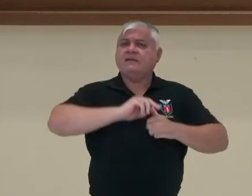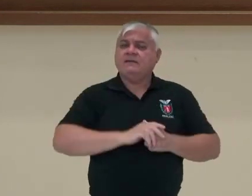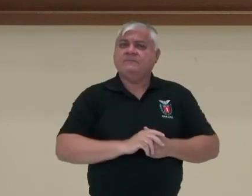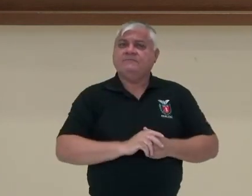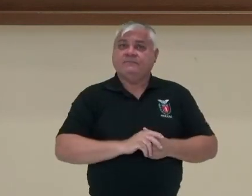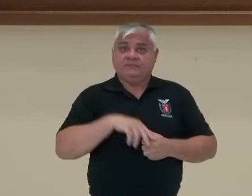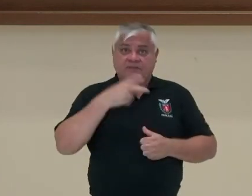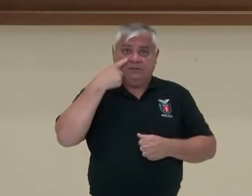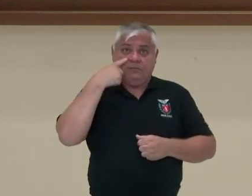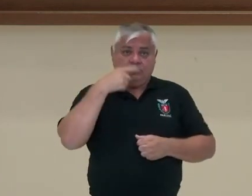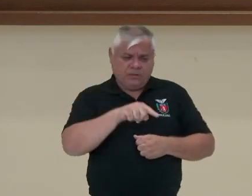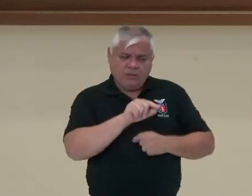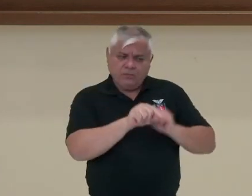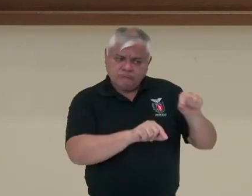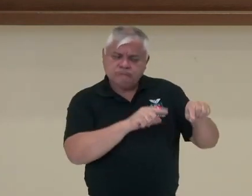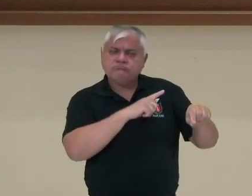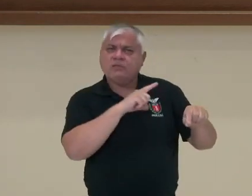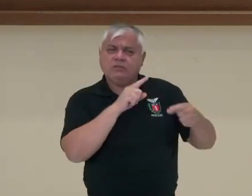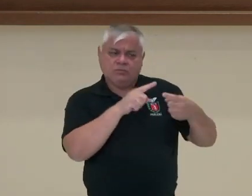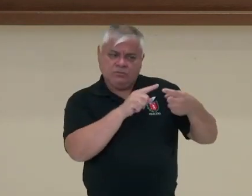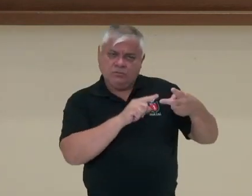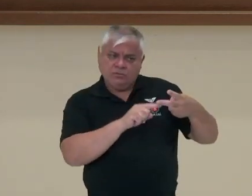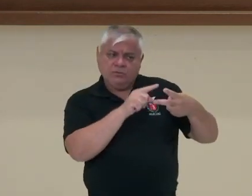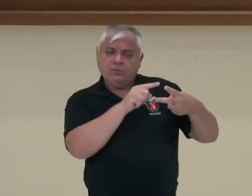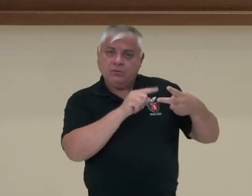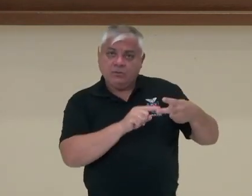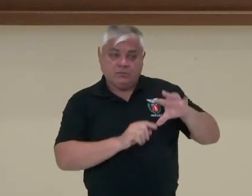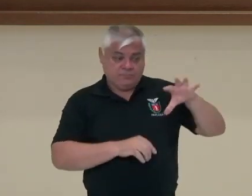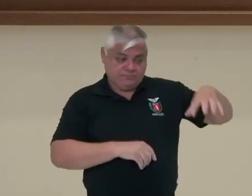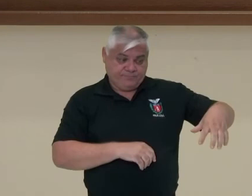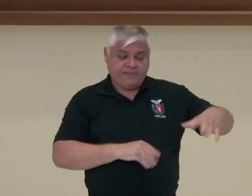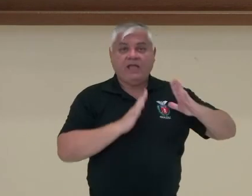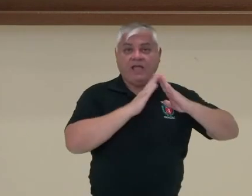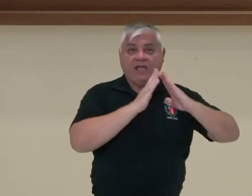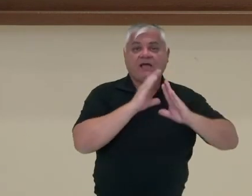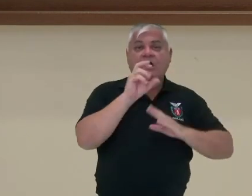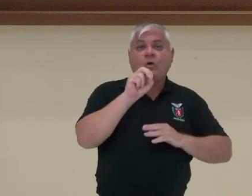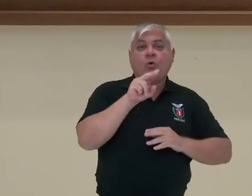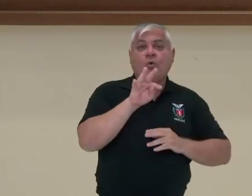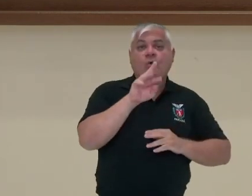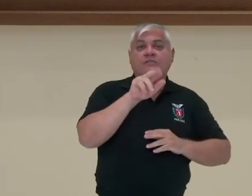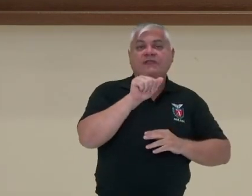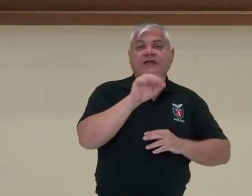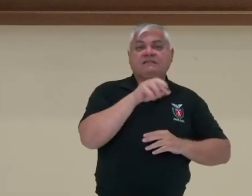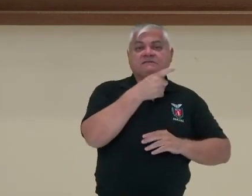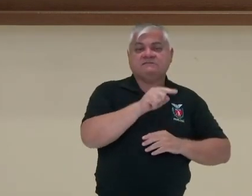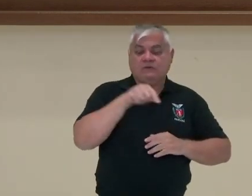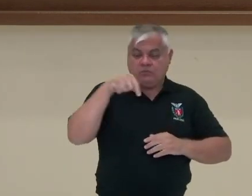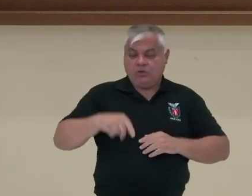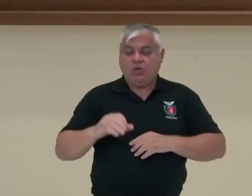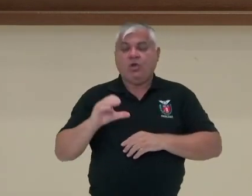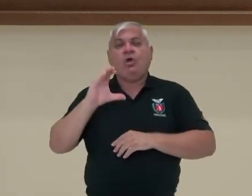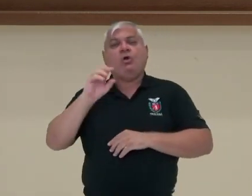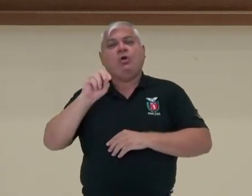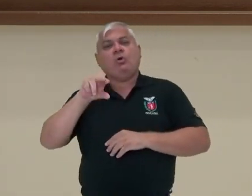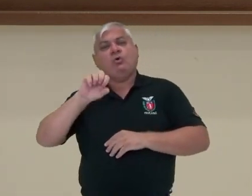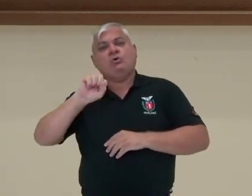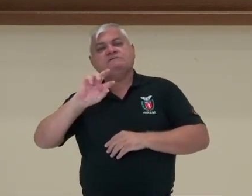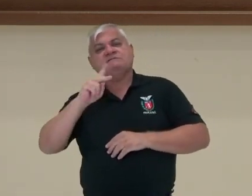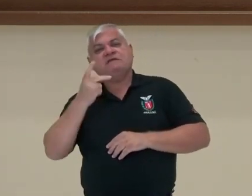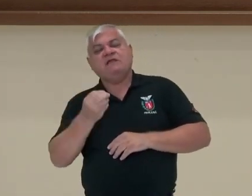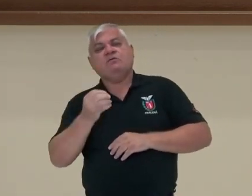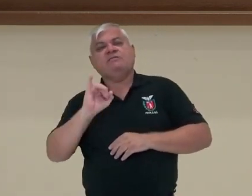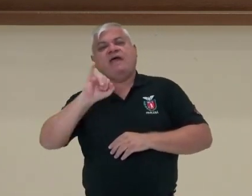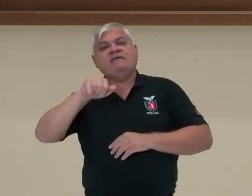vimos que os espanhóis criaram dois órgãos: a Casa de Contratação e o Conselho das Índias. A Casa de